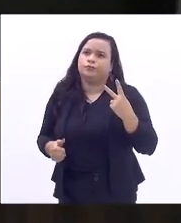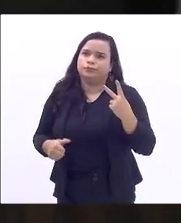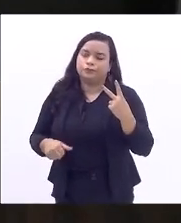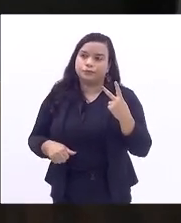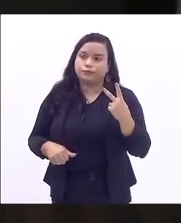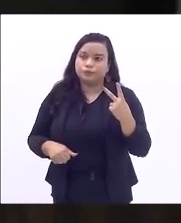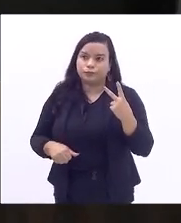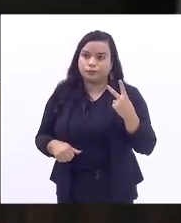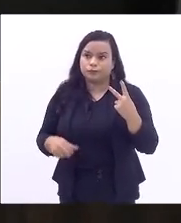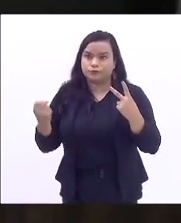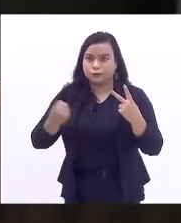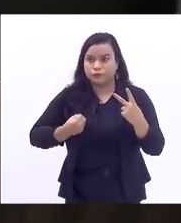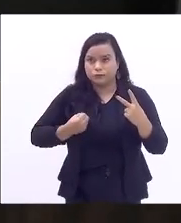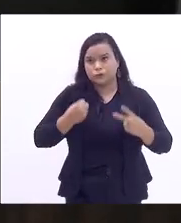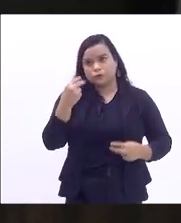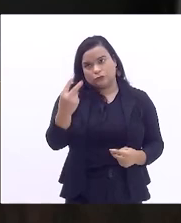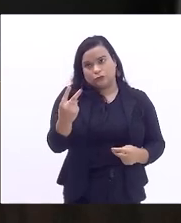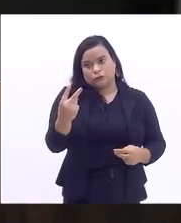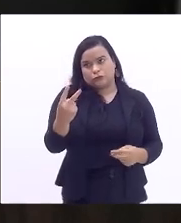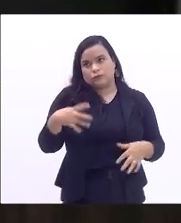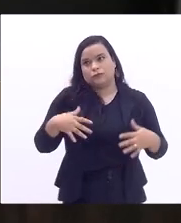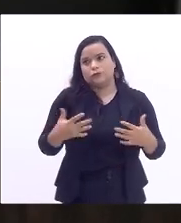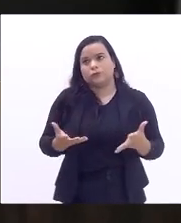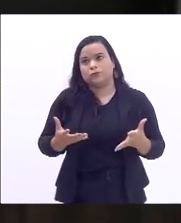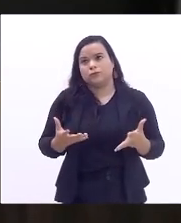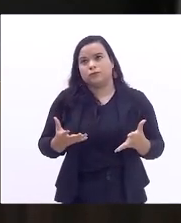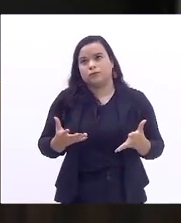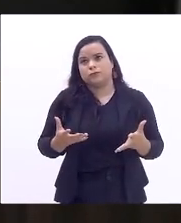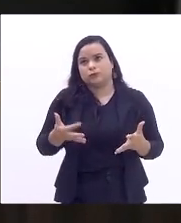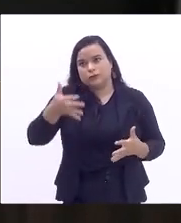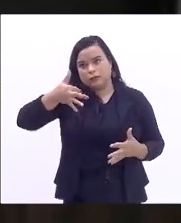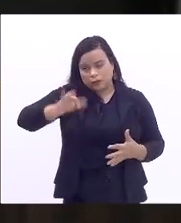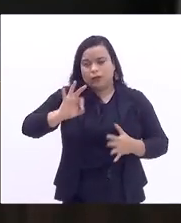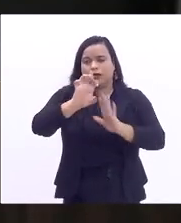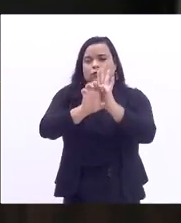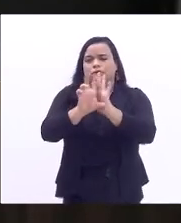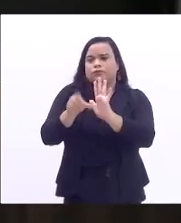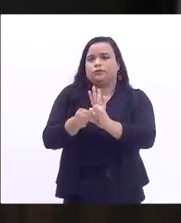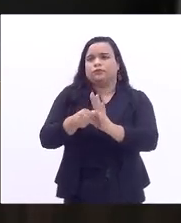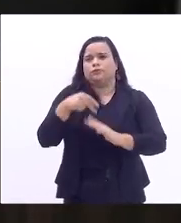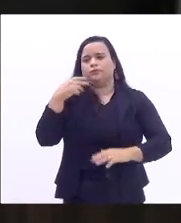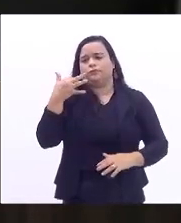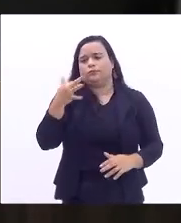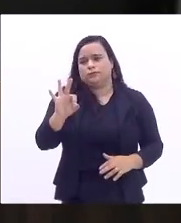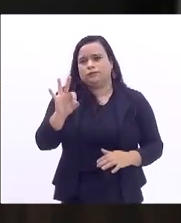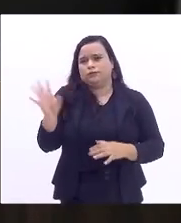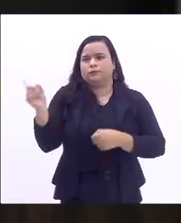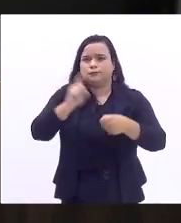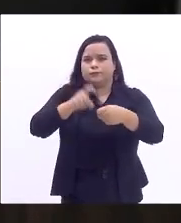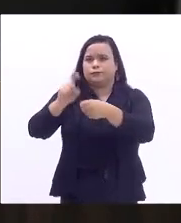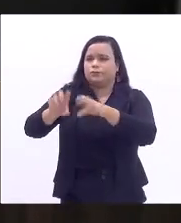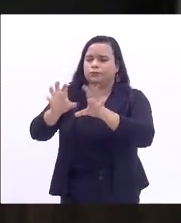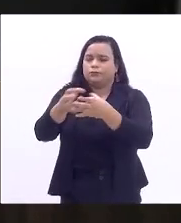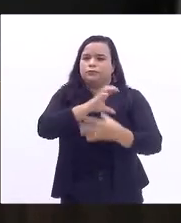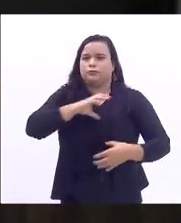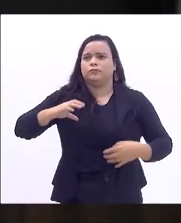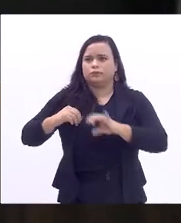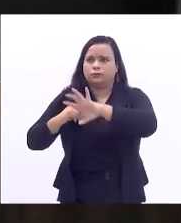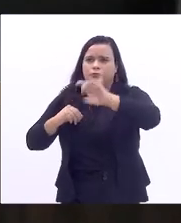a número 2 ok então já são dez emendas retorna as comissões